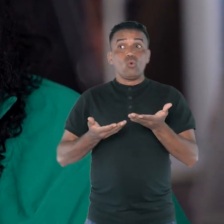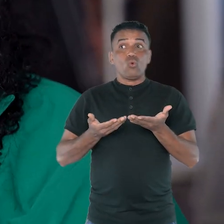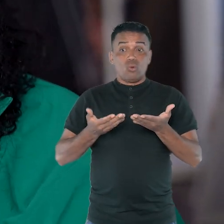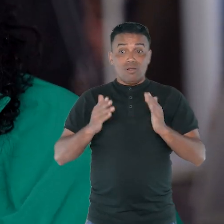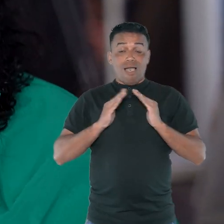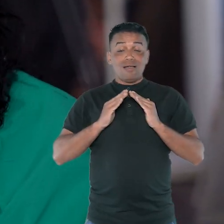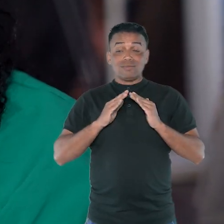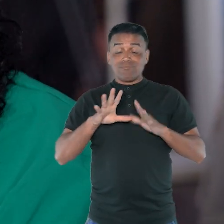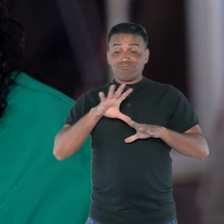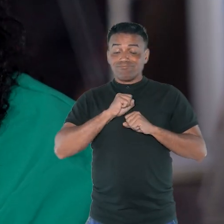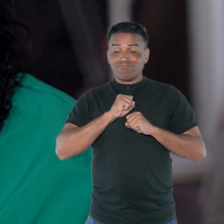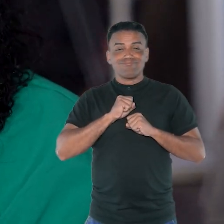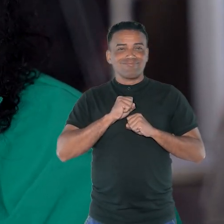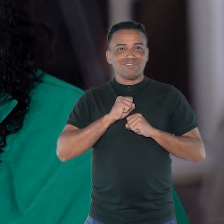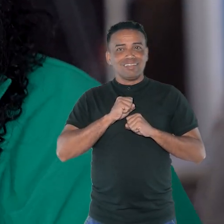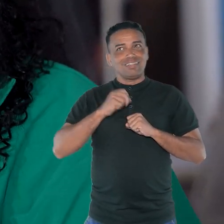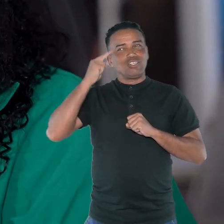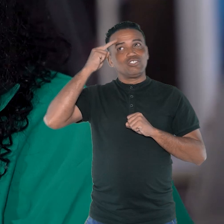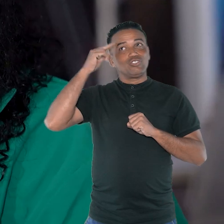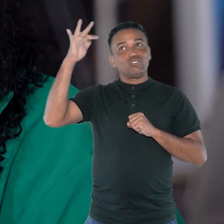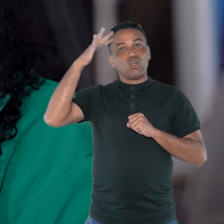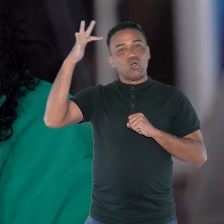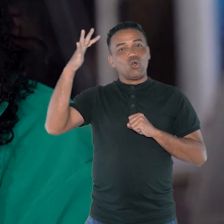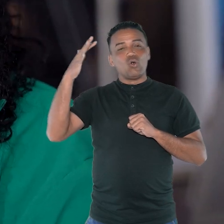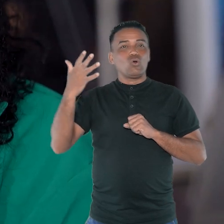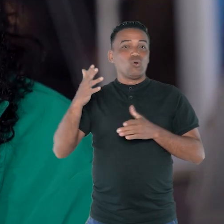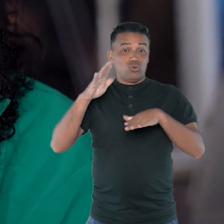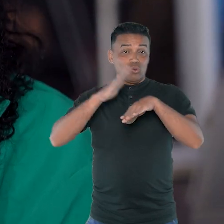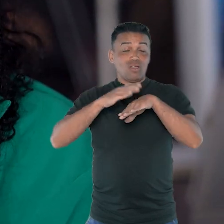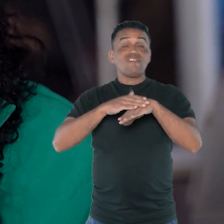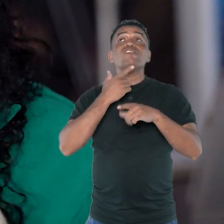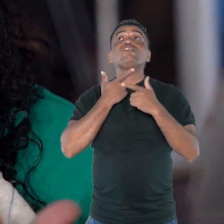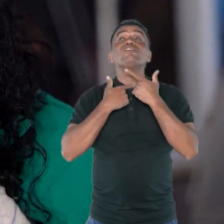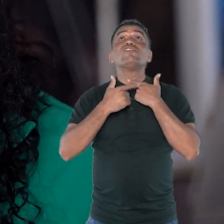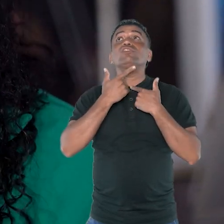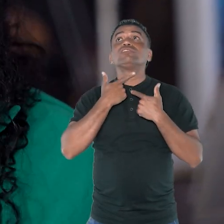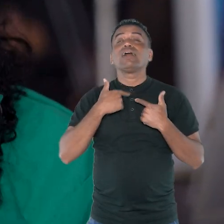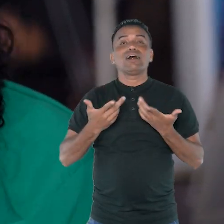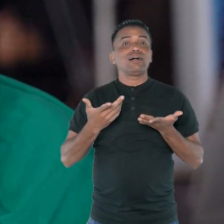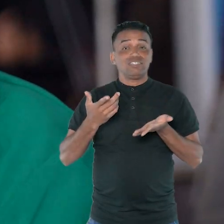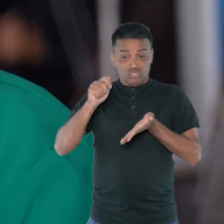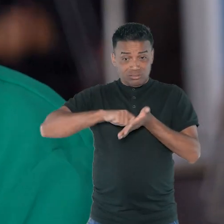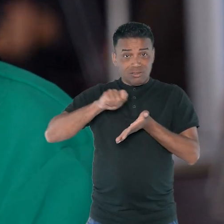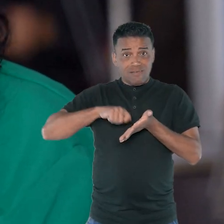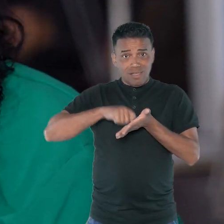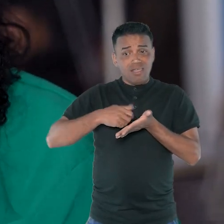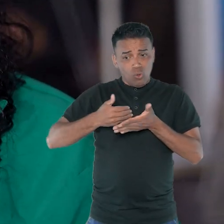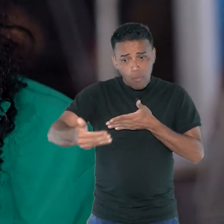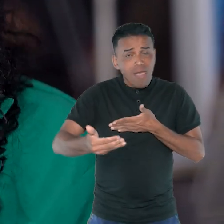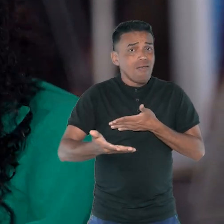sabe? Realizar o seu sonho. Está escrita aí a vontade de escrever, de ser um escritor?